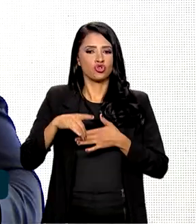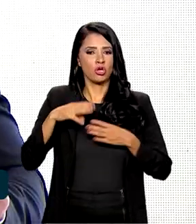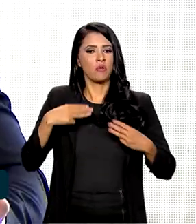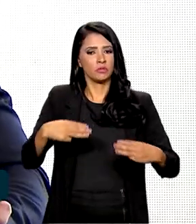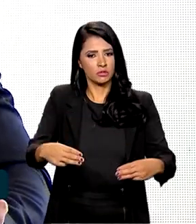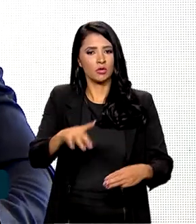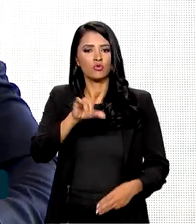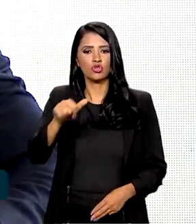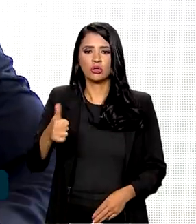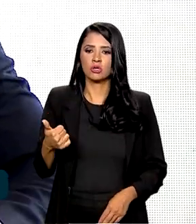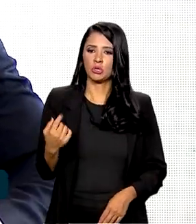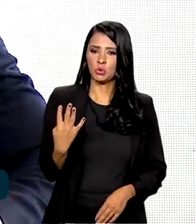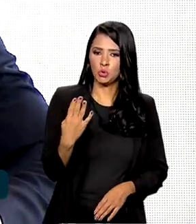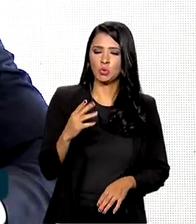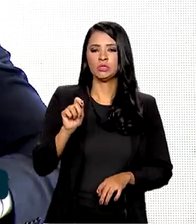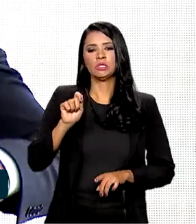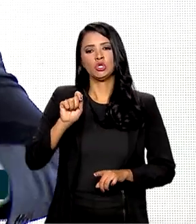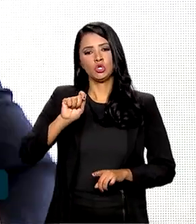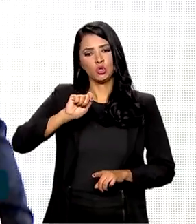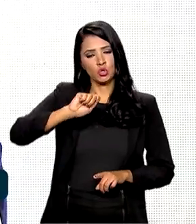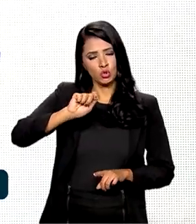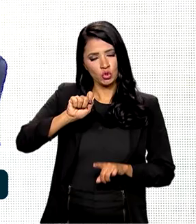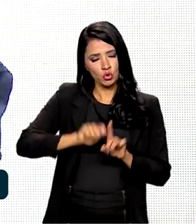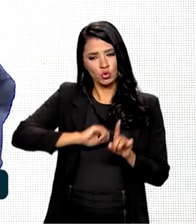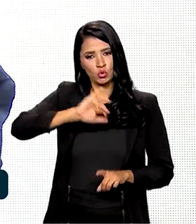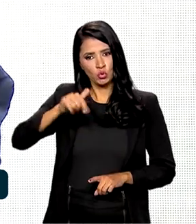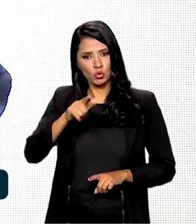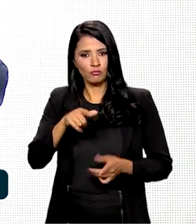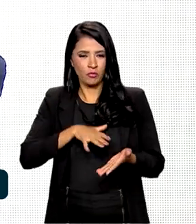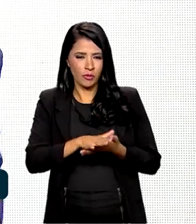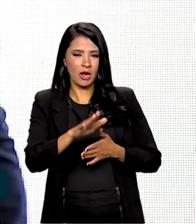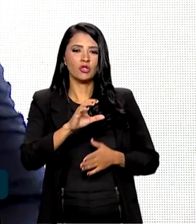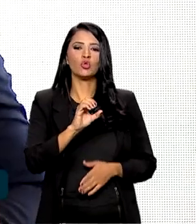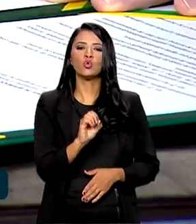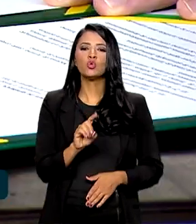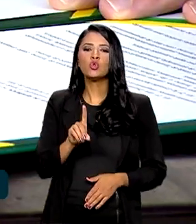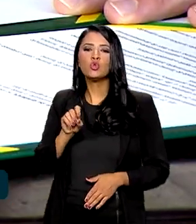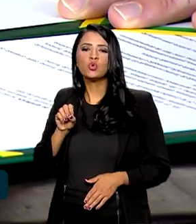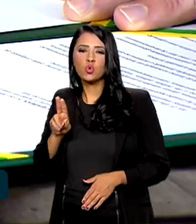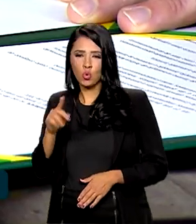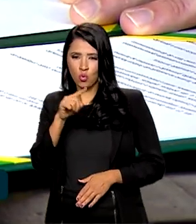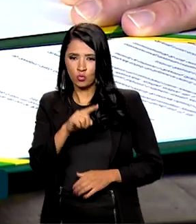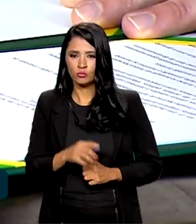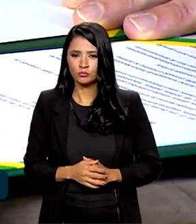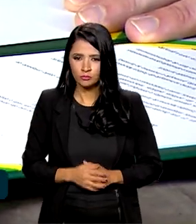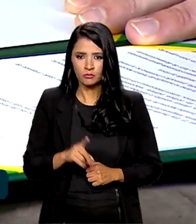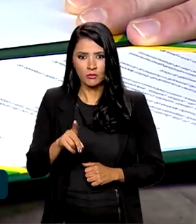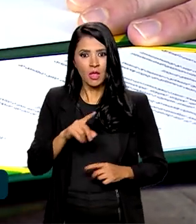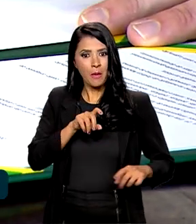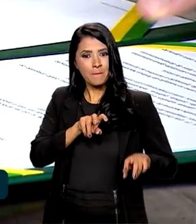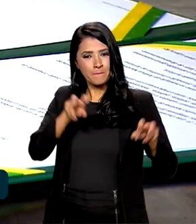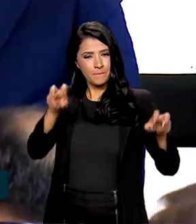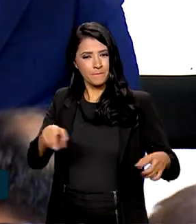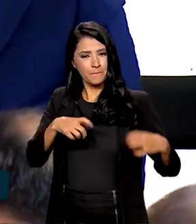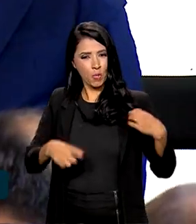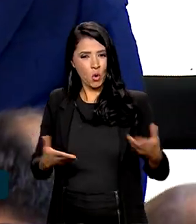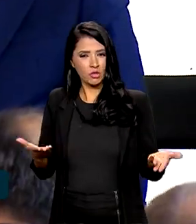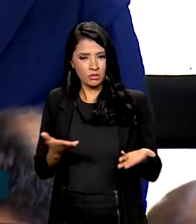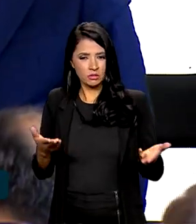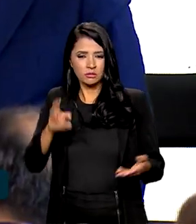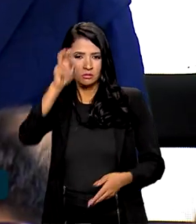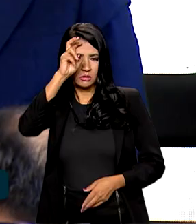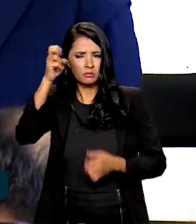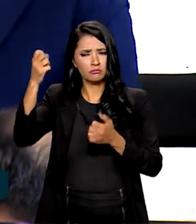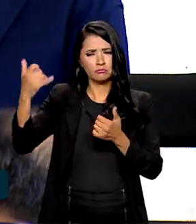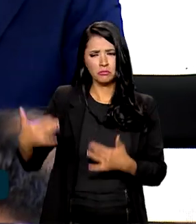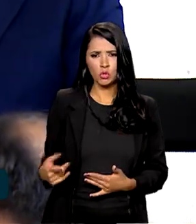dia 14 de julho, quando foi publicada a nomeação no Diário Oficial da União. Ao tomar posse nesta quinta-feira, Sabino falou